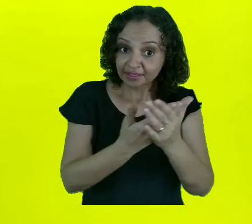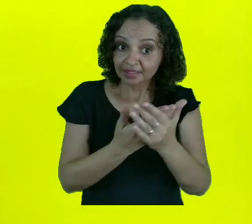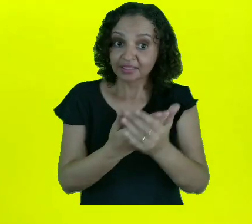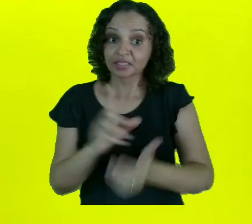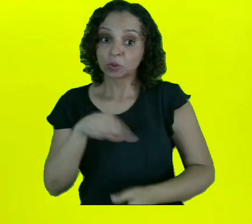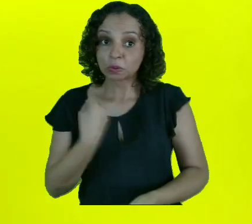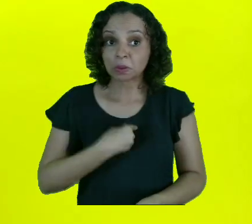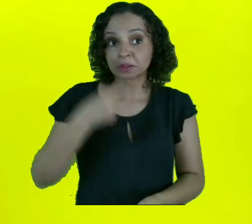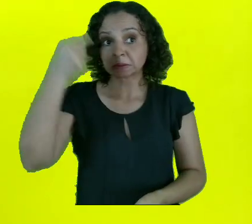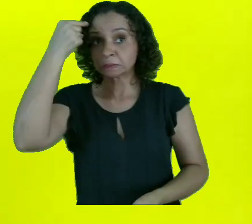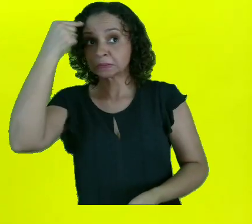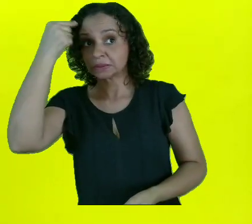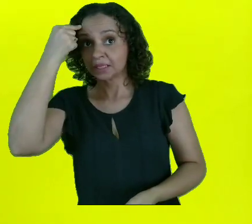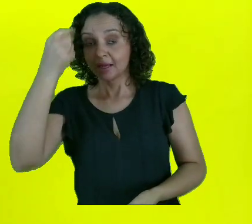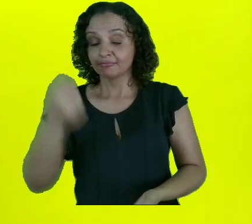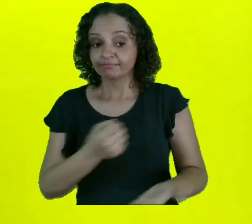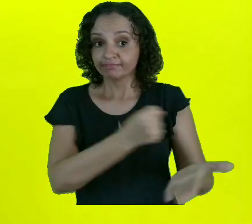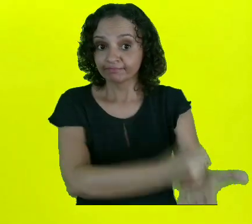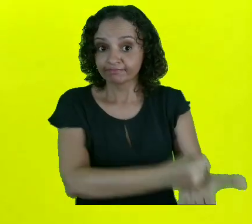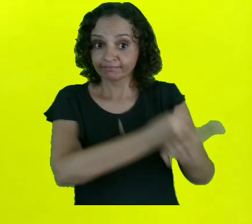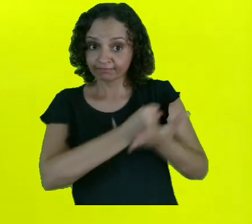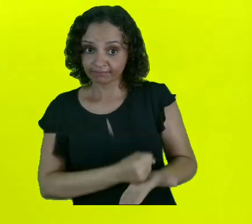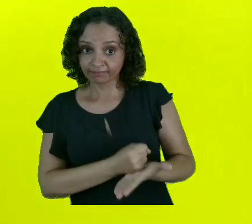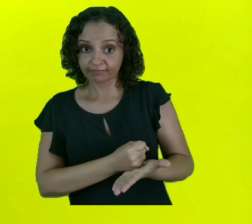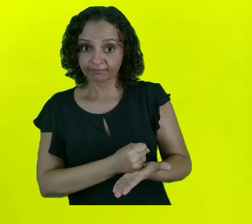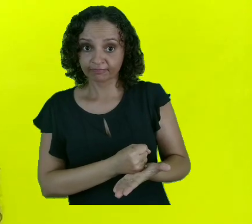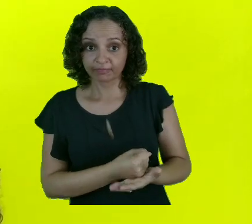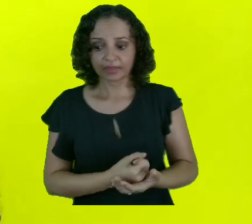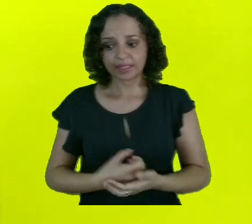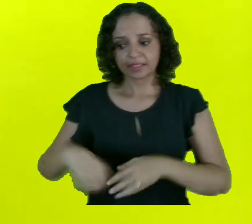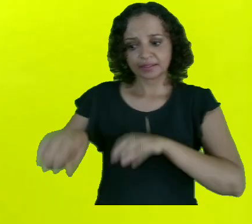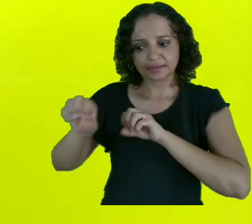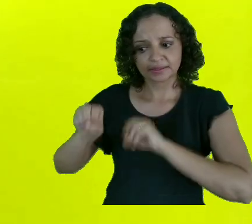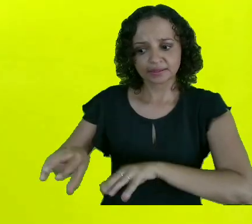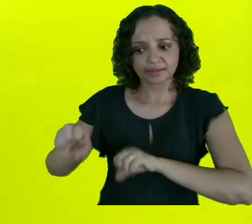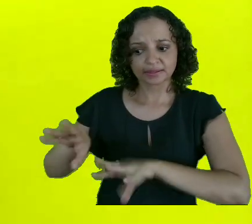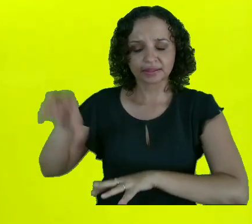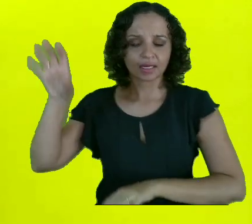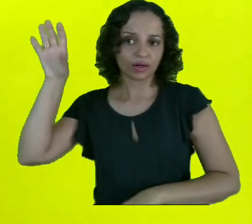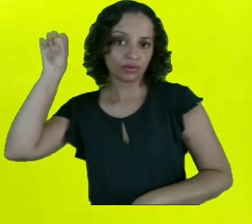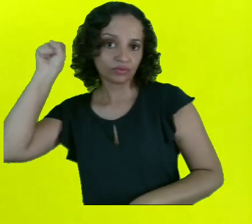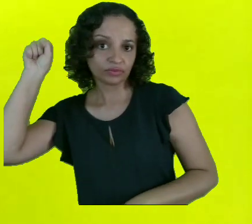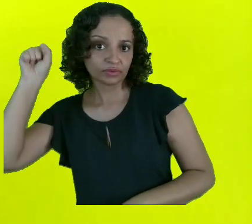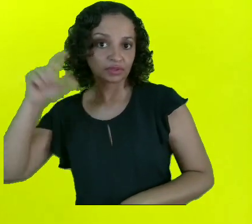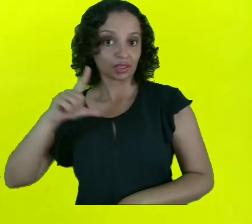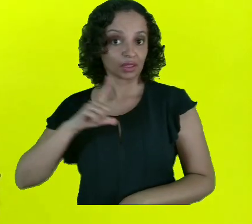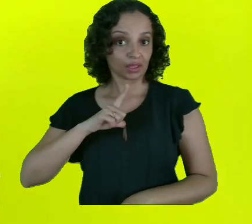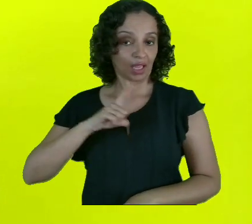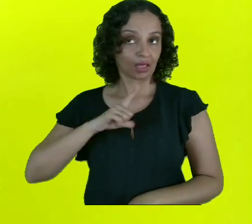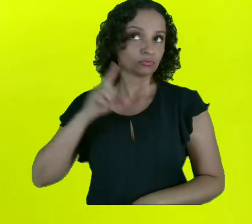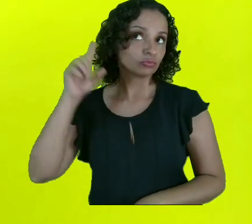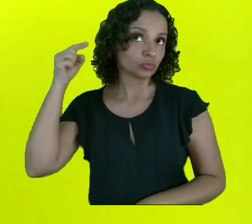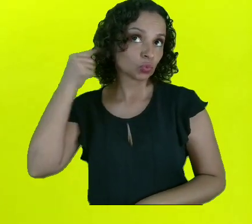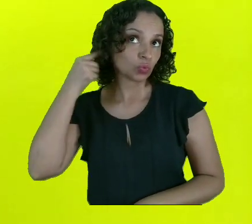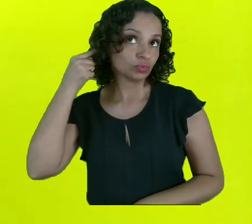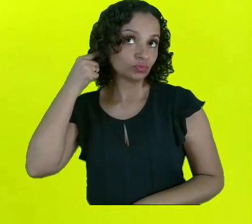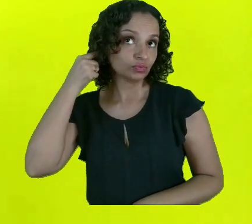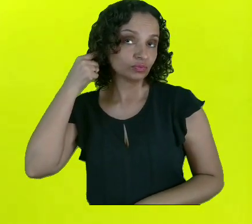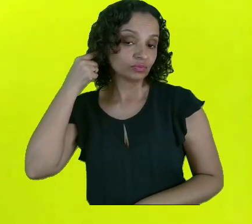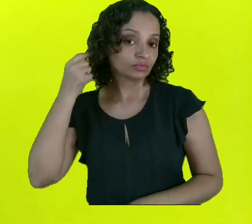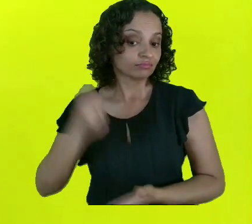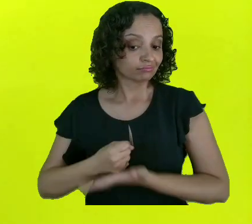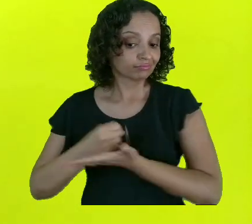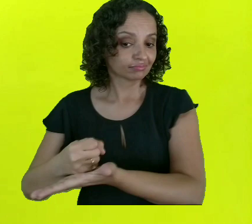podemos pensar? No ensino para o ouvinte, eu tenho o ouvido como